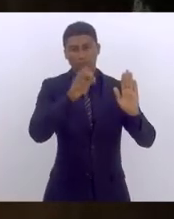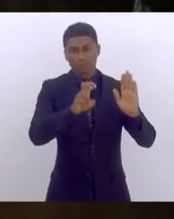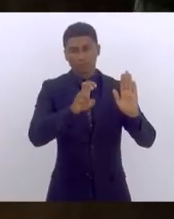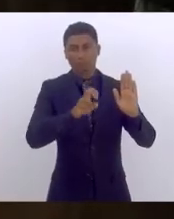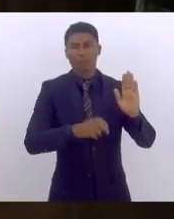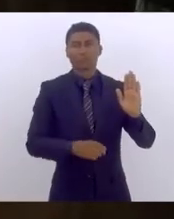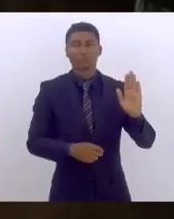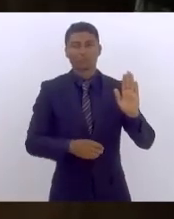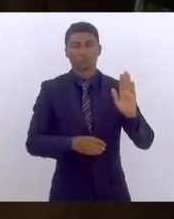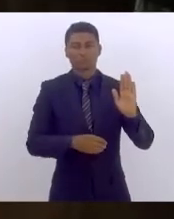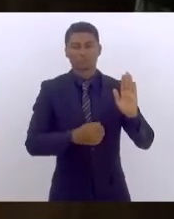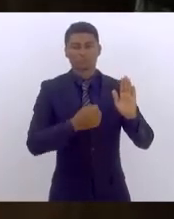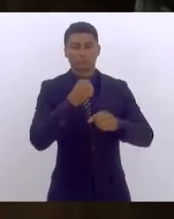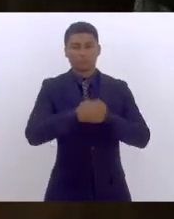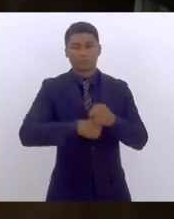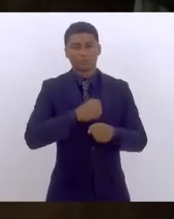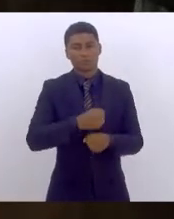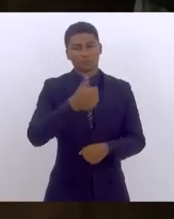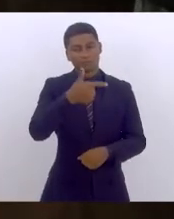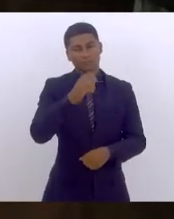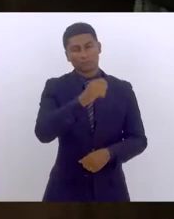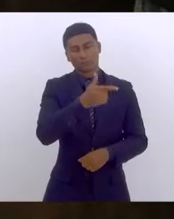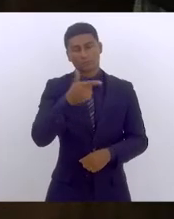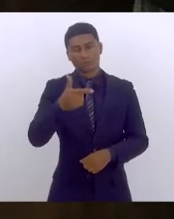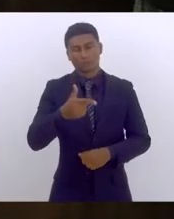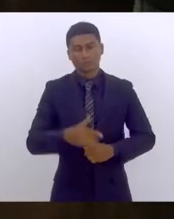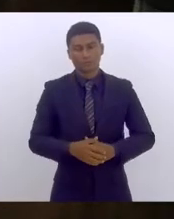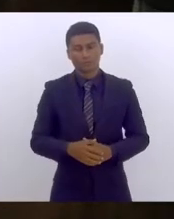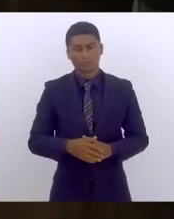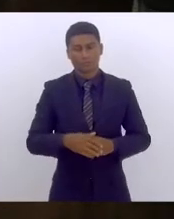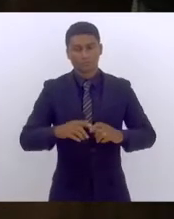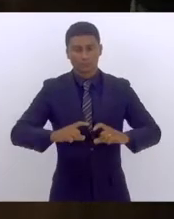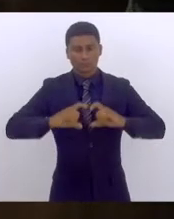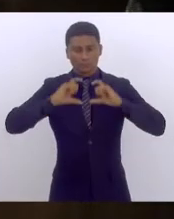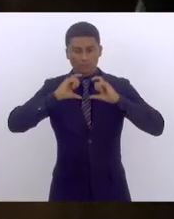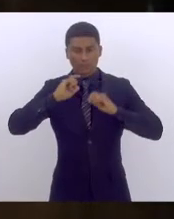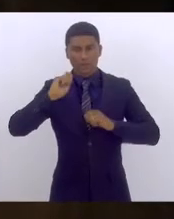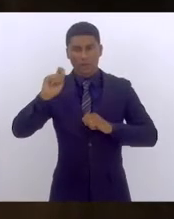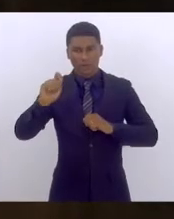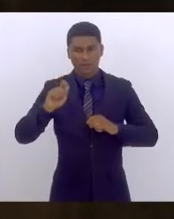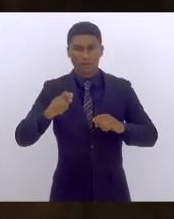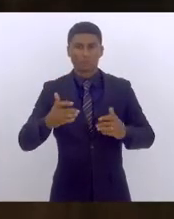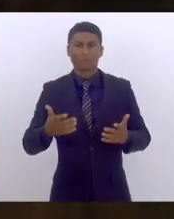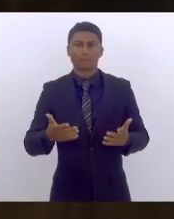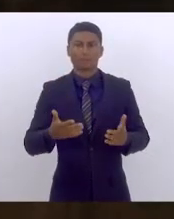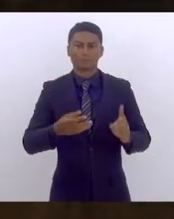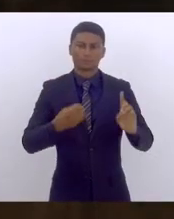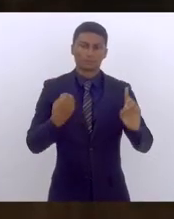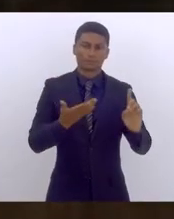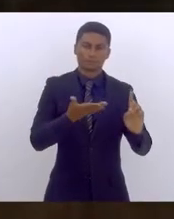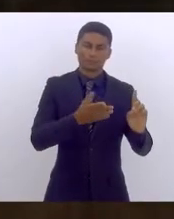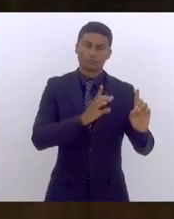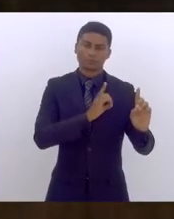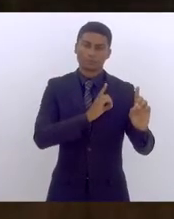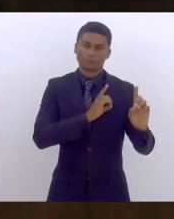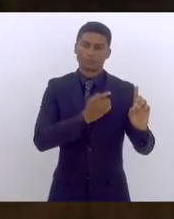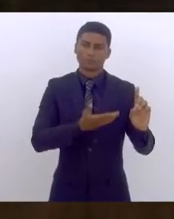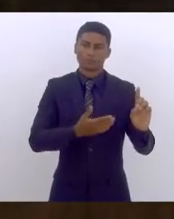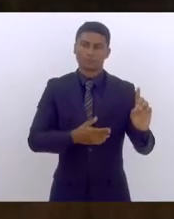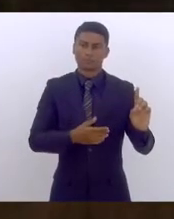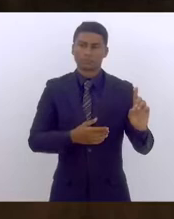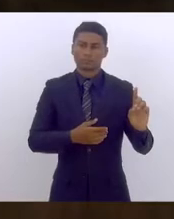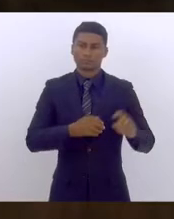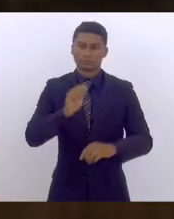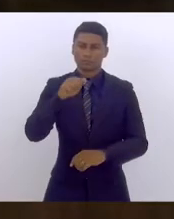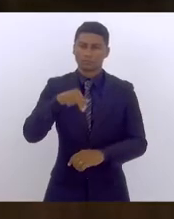1415 de 22, que é o medalha Tiradentes ao delegado Antônio